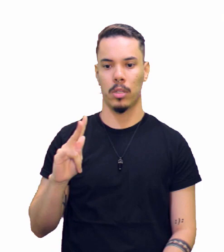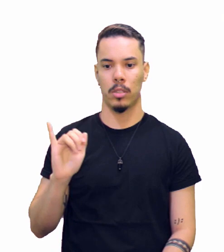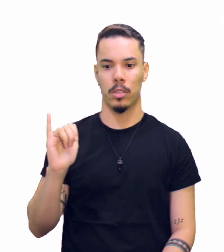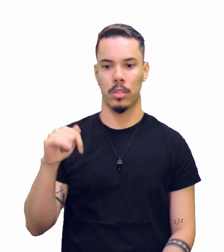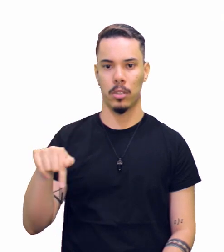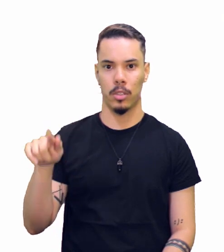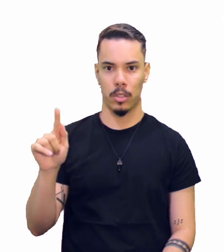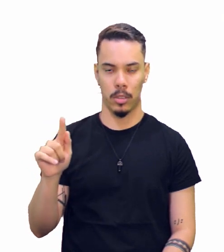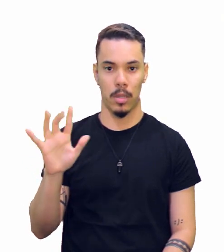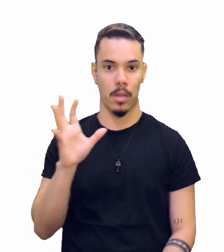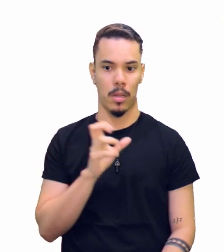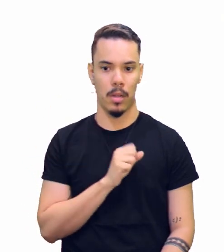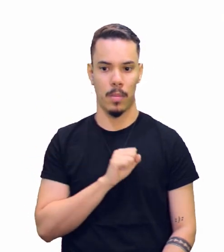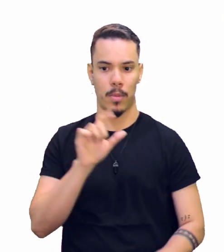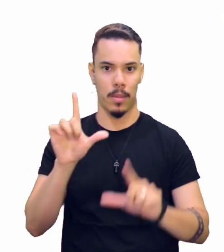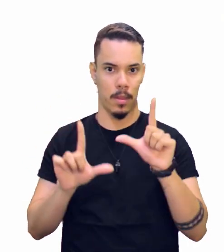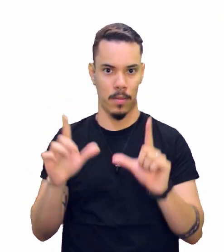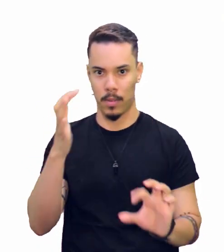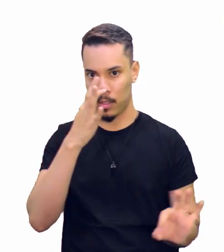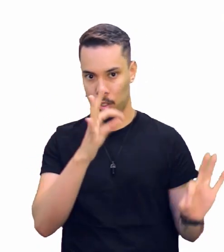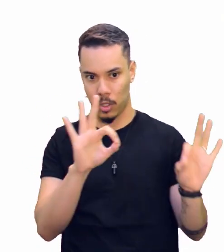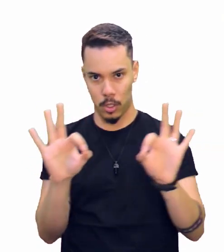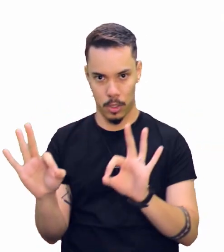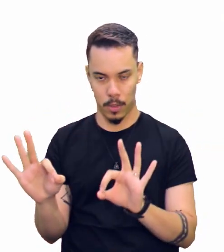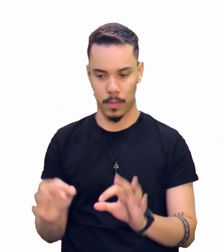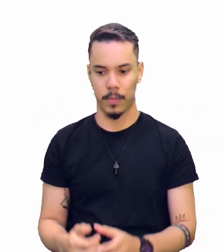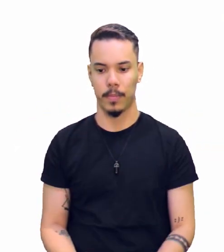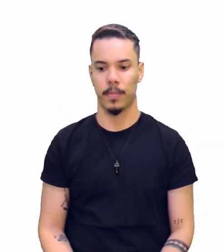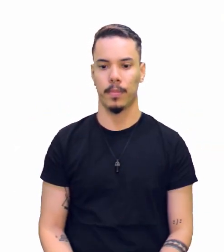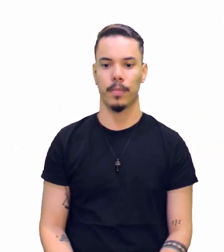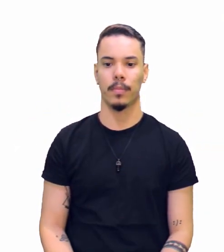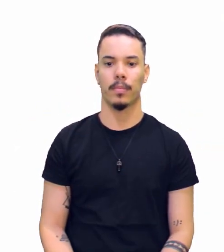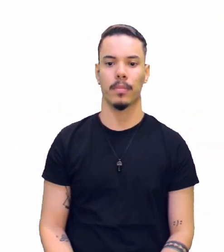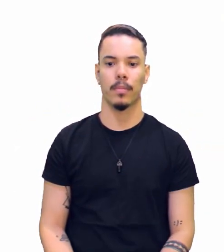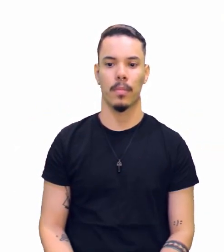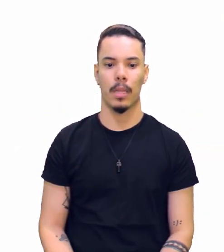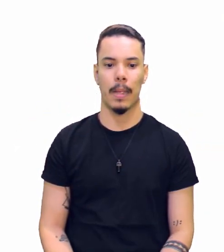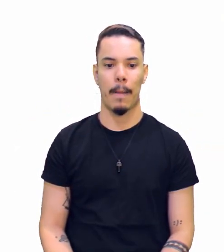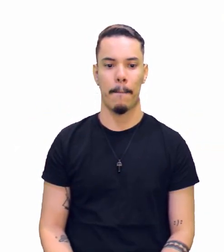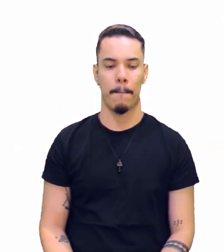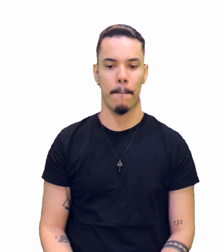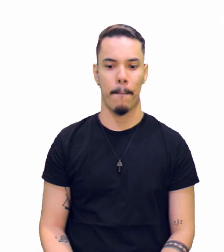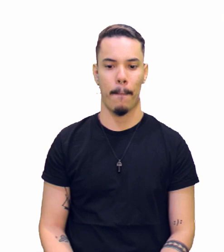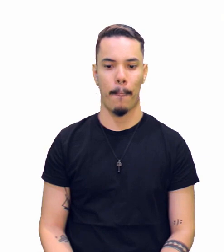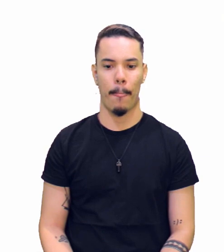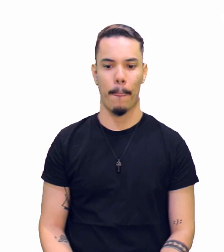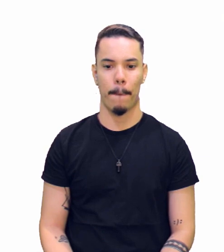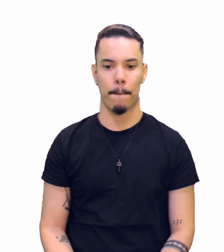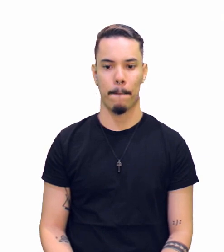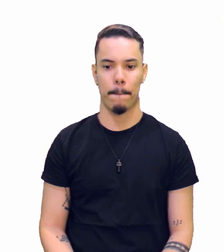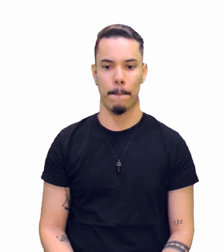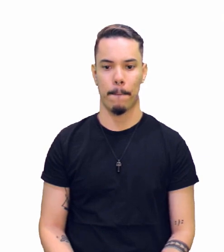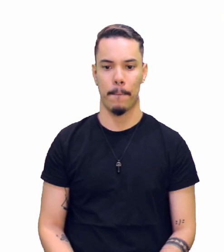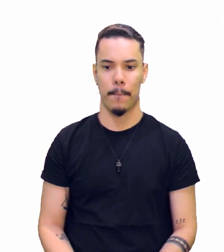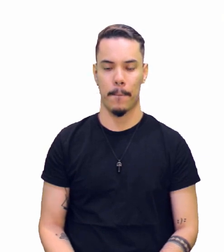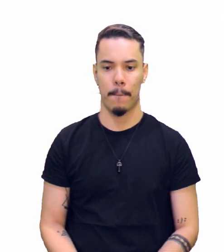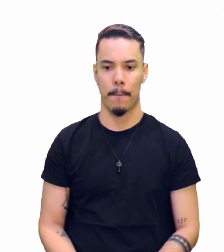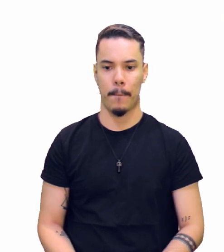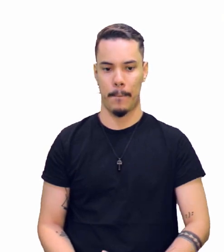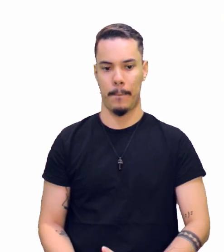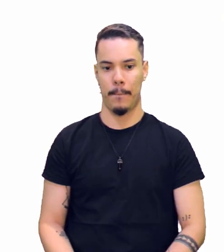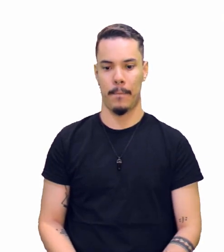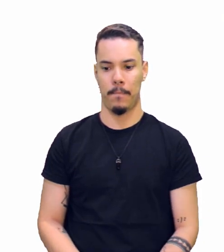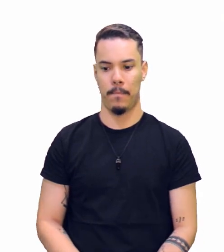é assistir TV watching aí eu tenho que colocar o meu verbo que é o meu verbo watch com NG logo